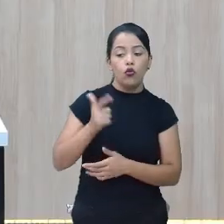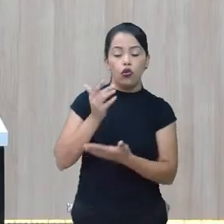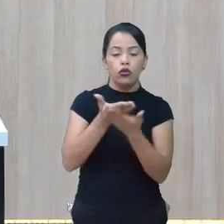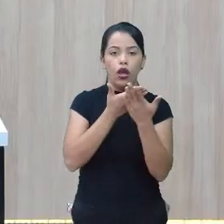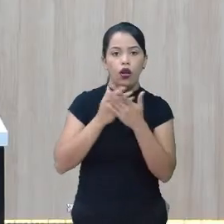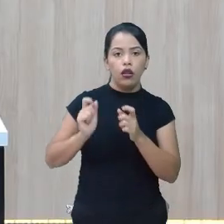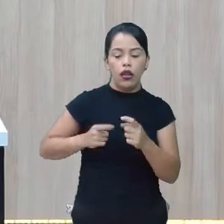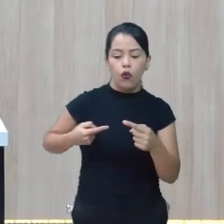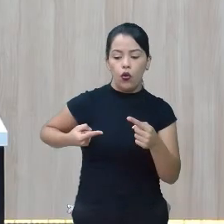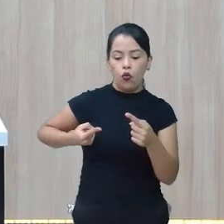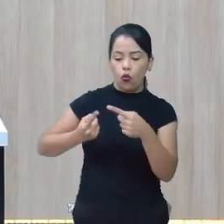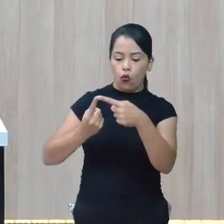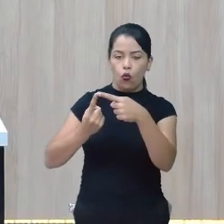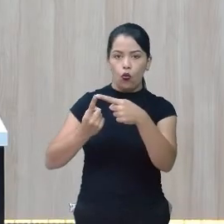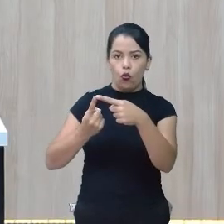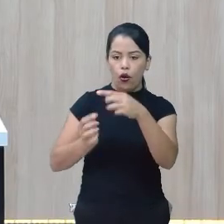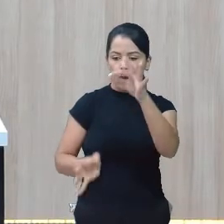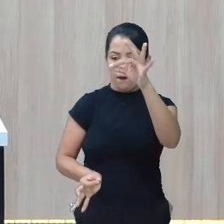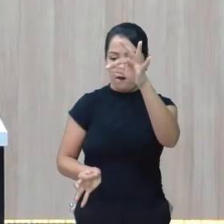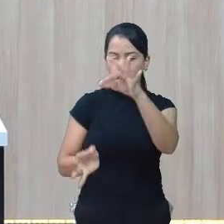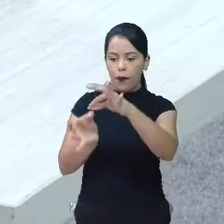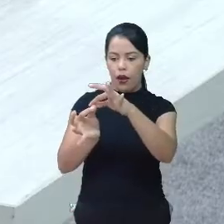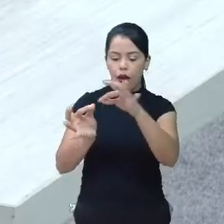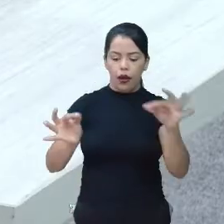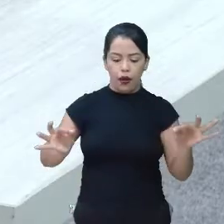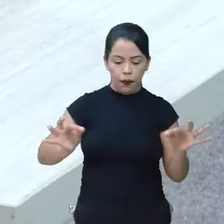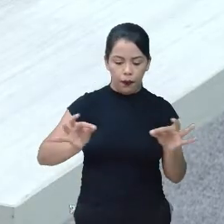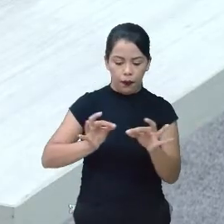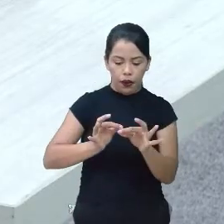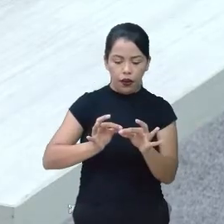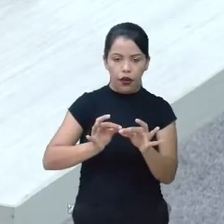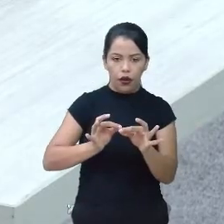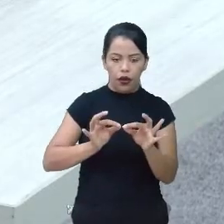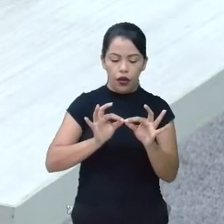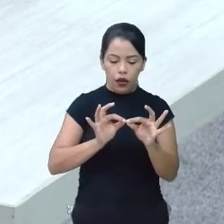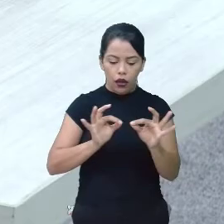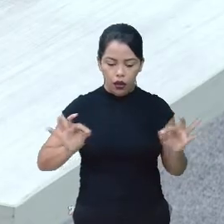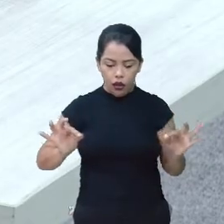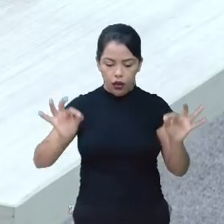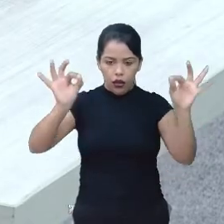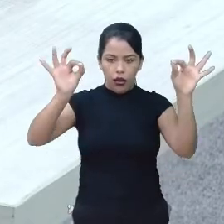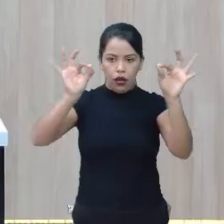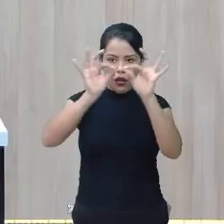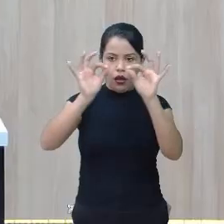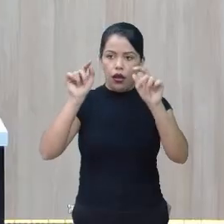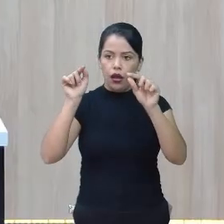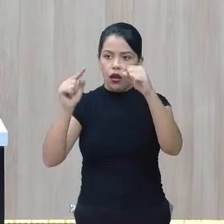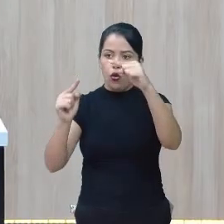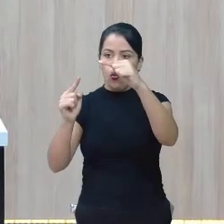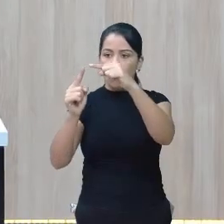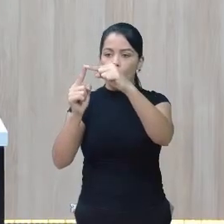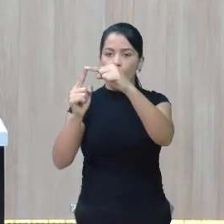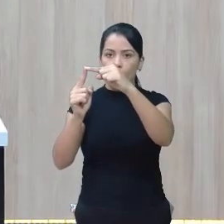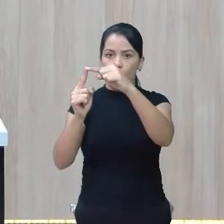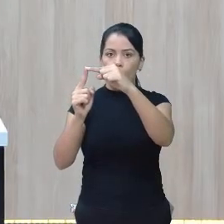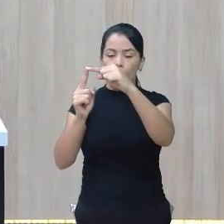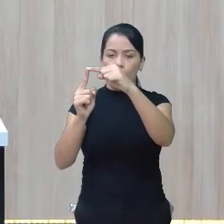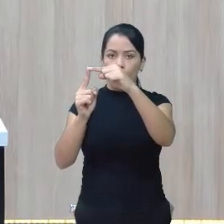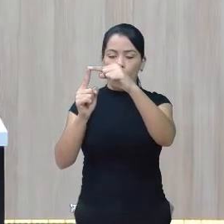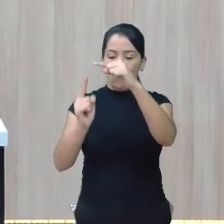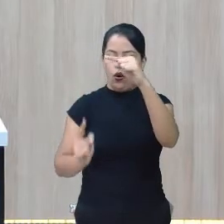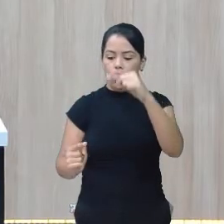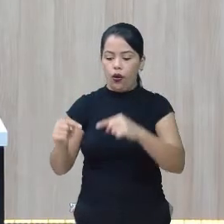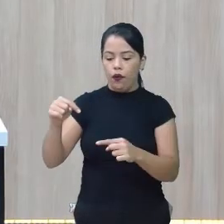né, dessas linhas. Então, olha as pontinhas. O que a gente aqui no Nordeste chama de quina, né? Aqui em Pernambuco a gente chama de quina. A quina